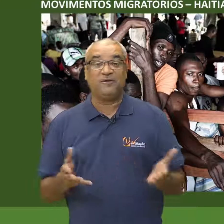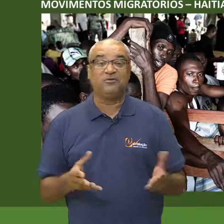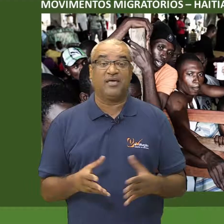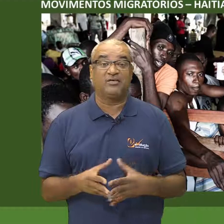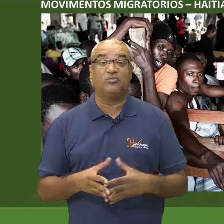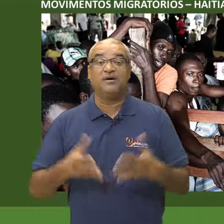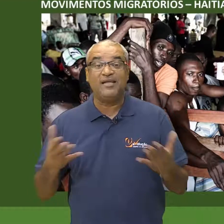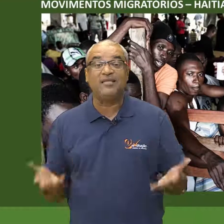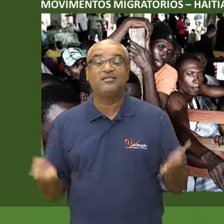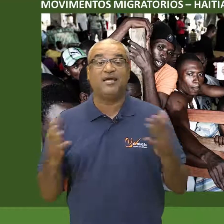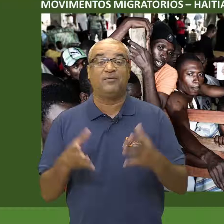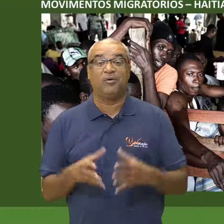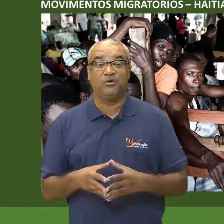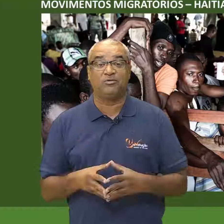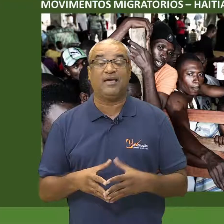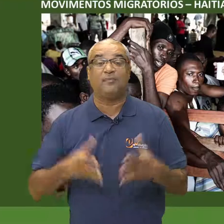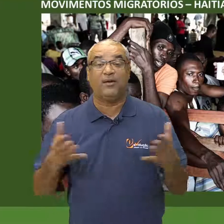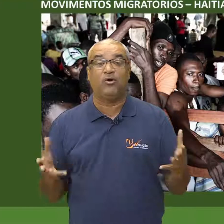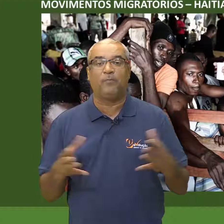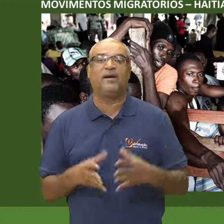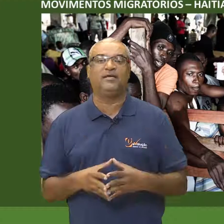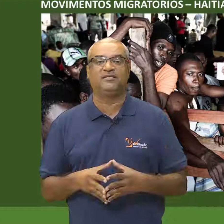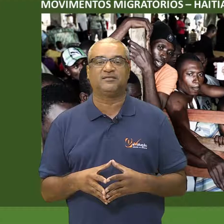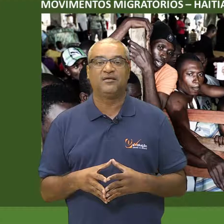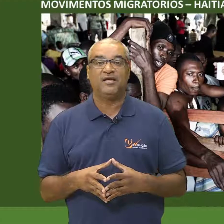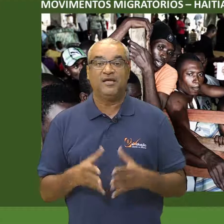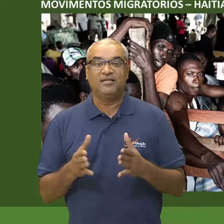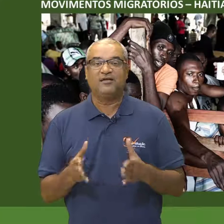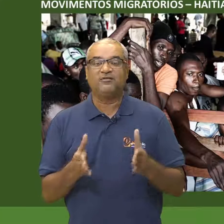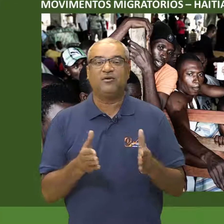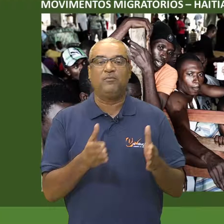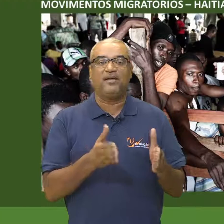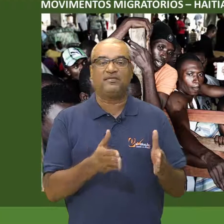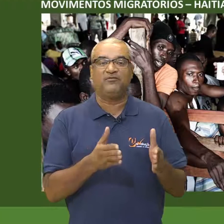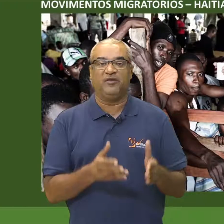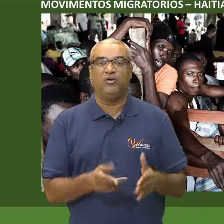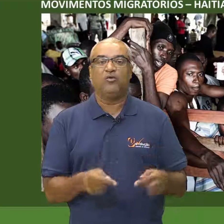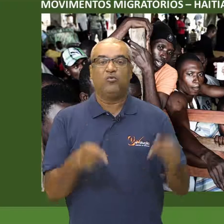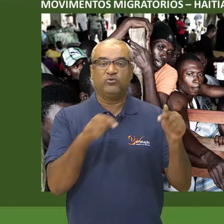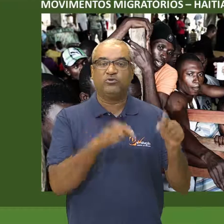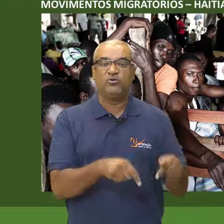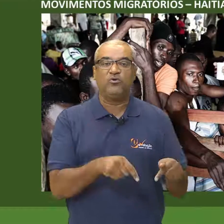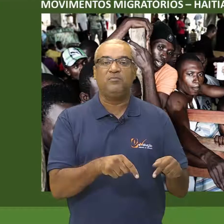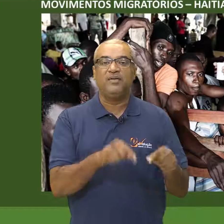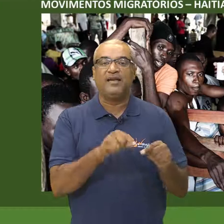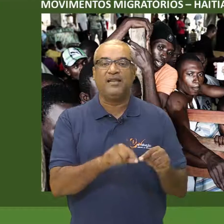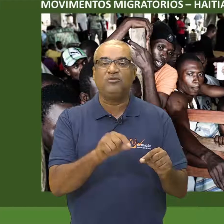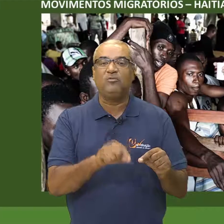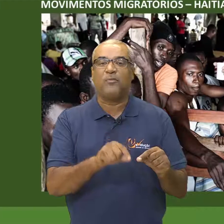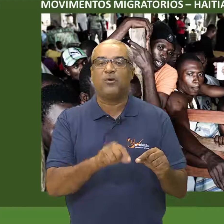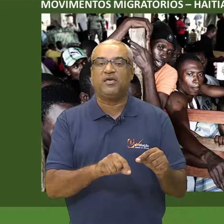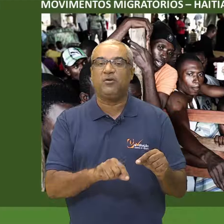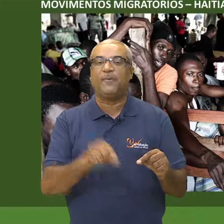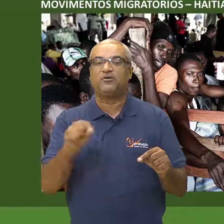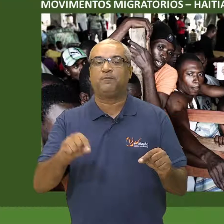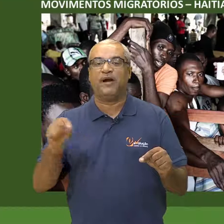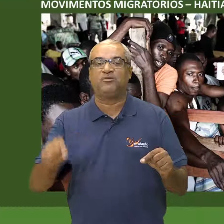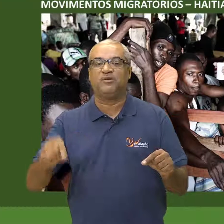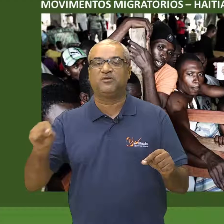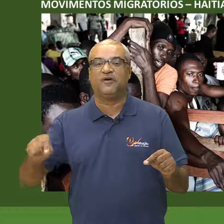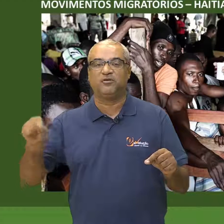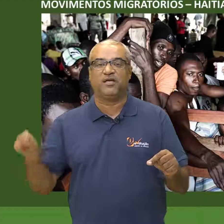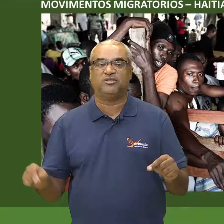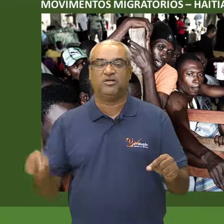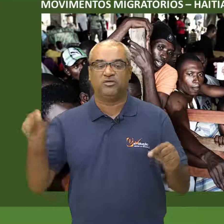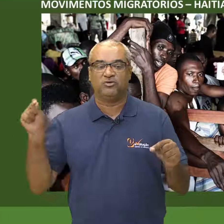vítima do quê? De um grande terremoto que abalou o país. Então você começa a ver o sul migrando um pouquinho para os países